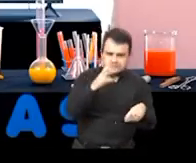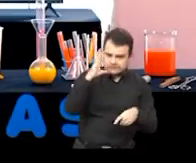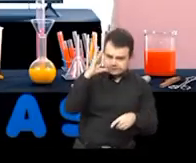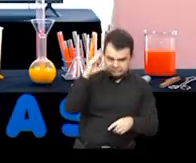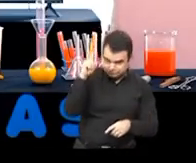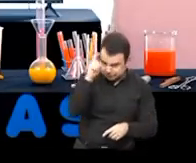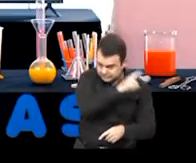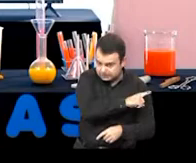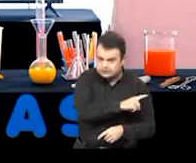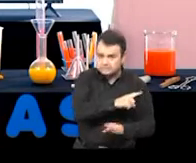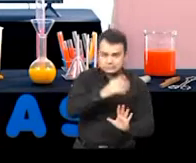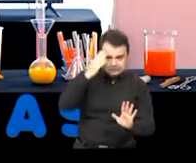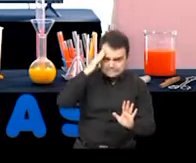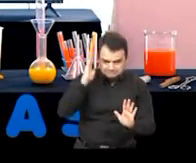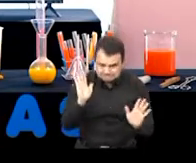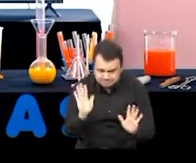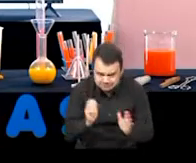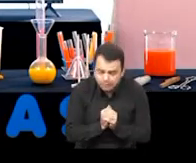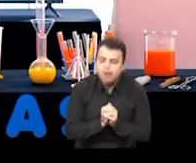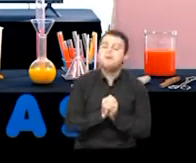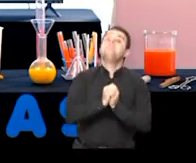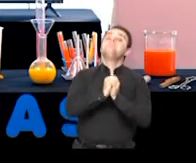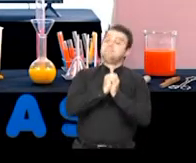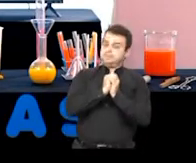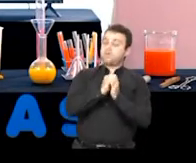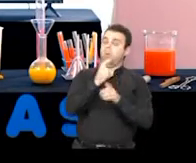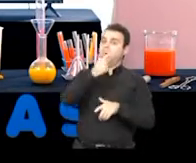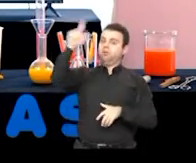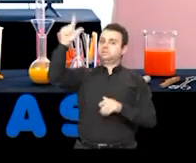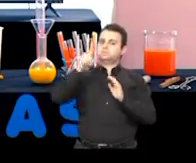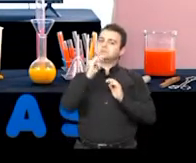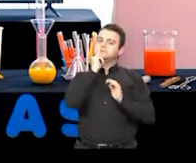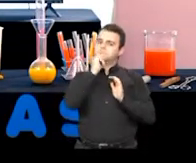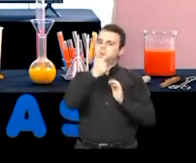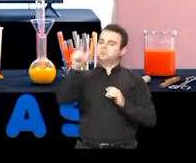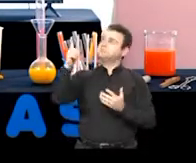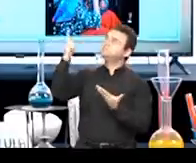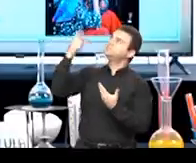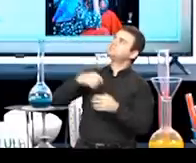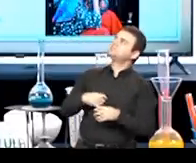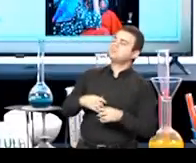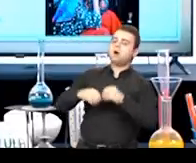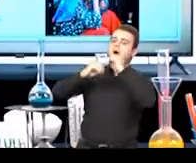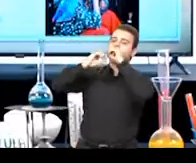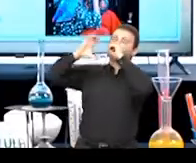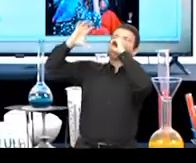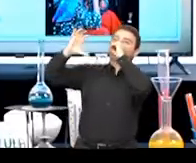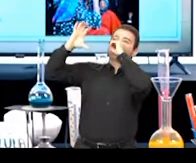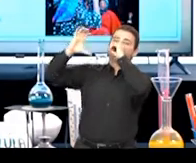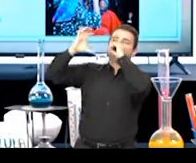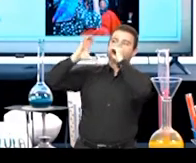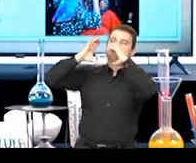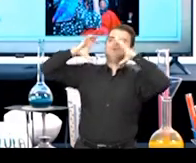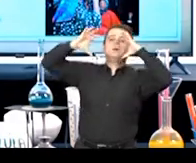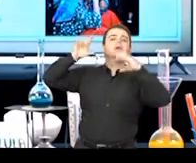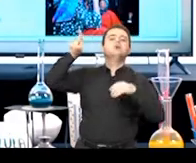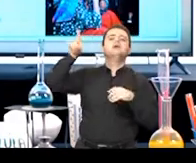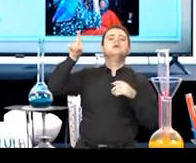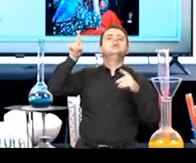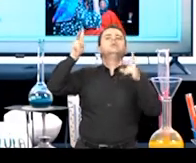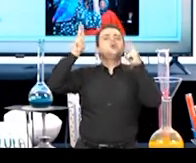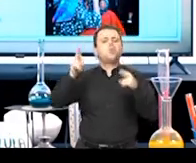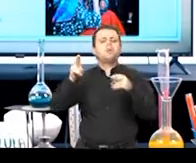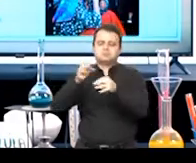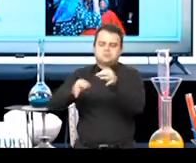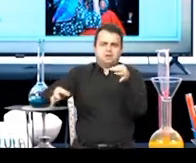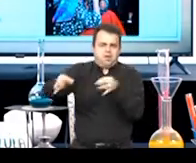pouquinho difícil de entender? Vou explicar através dessa bexiga. Essa bexiga agora é a nossa célula